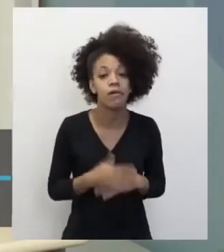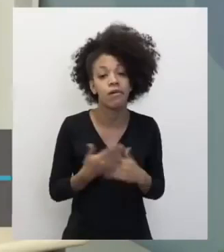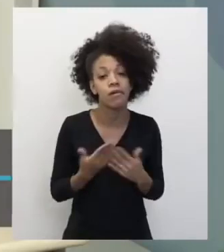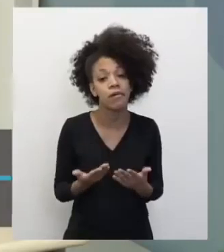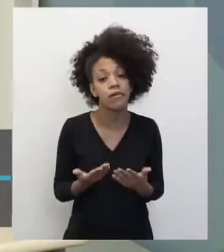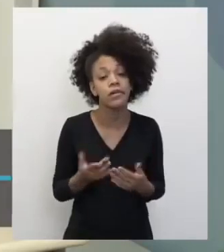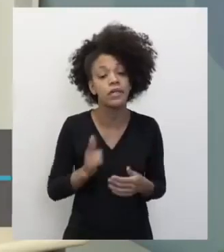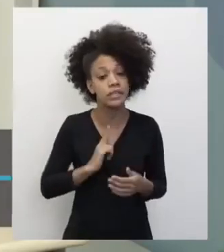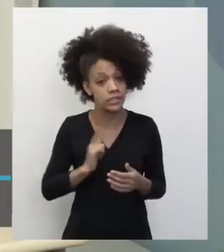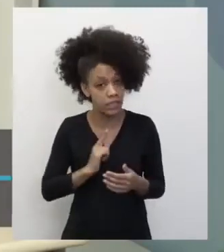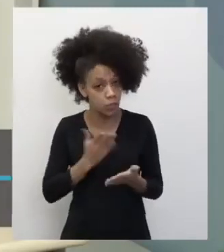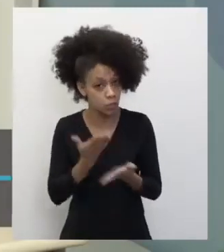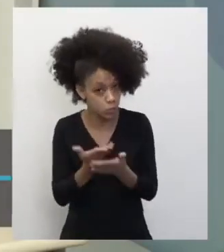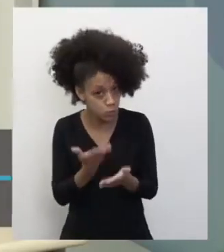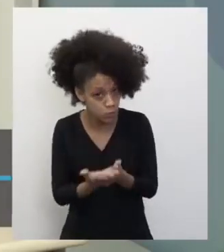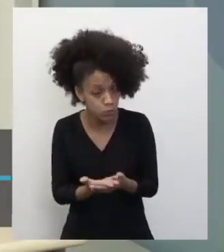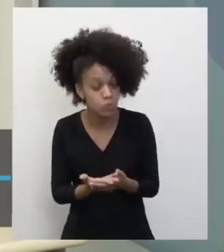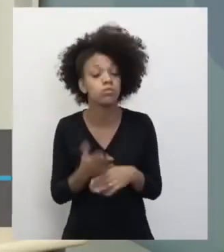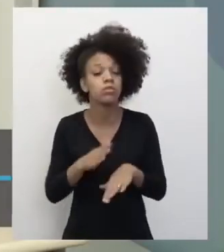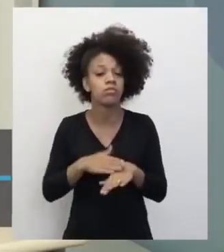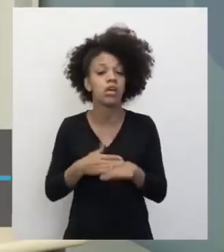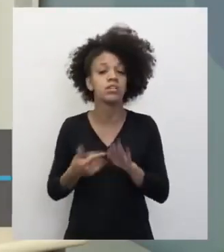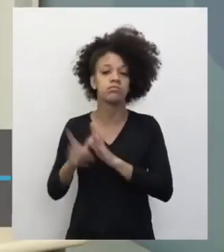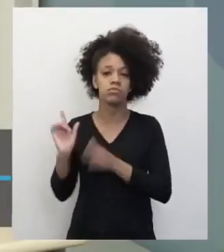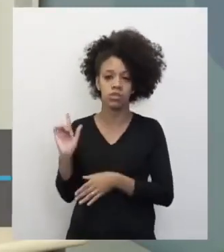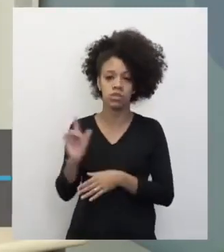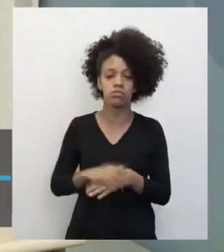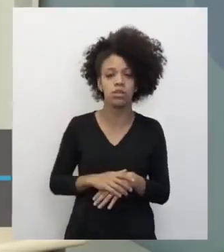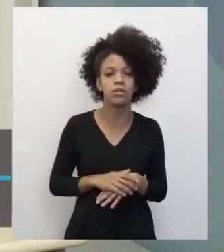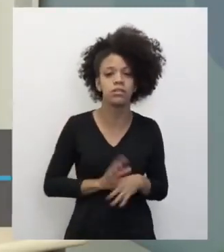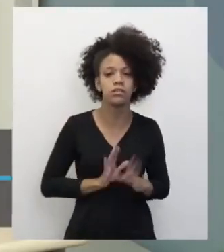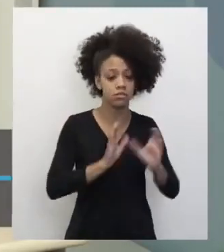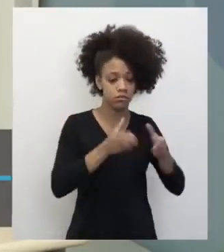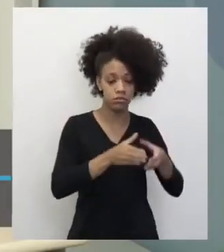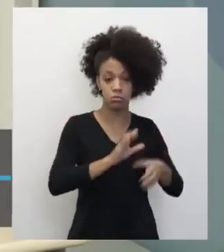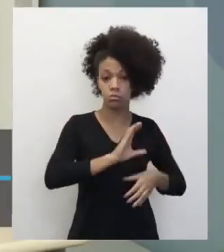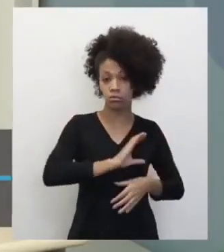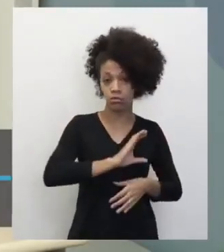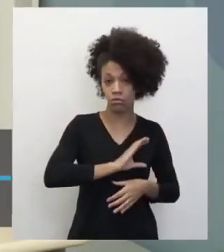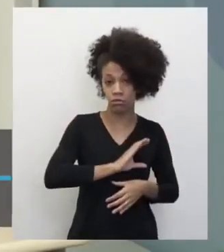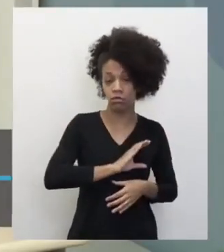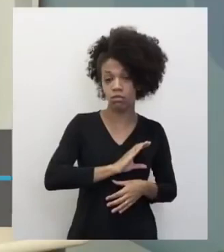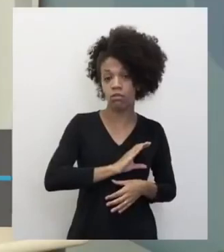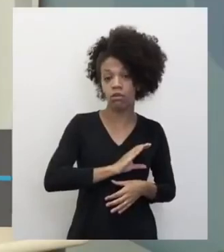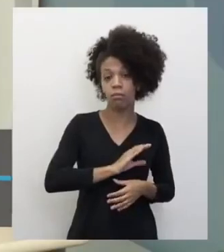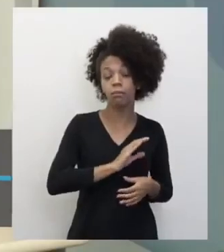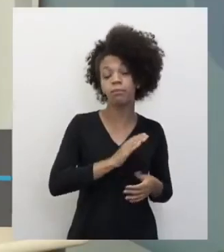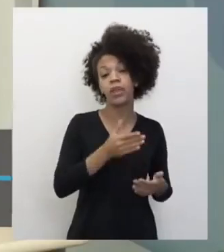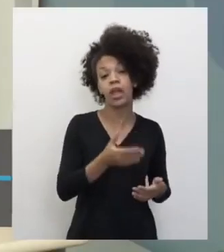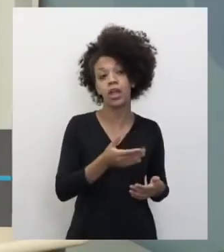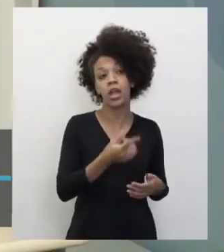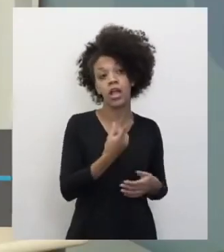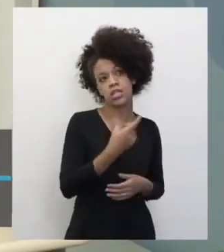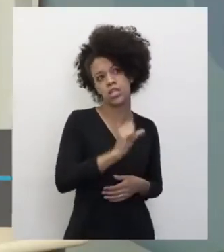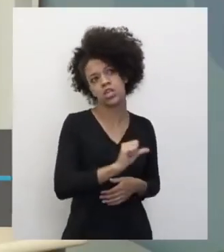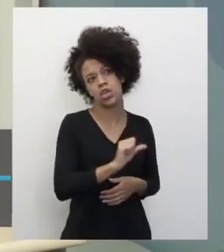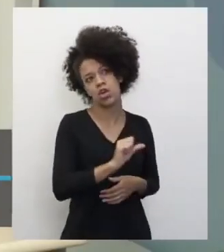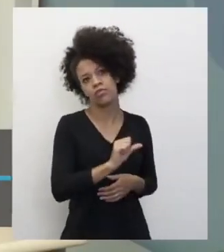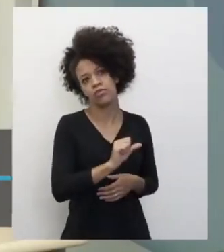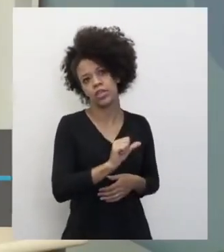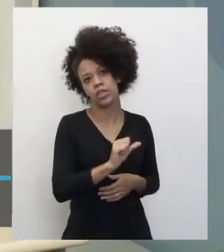gente tem um estudo que a gente faz antes. Que é o time do Corinthians feminino, ele tá 19 jogos sem